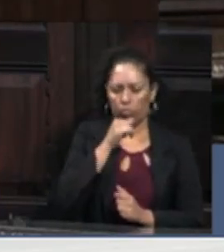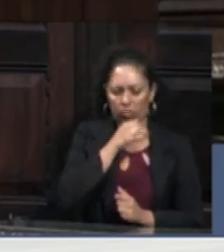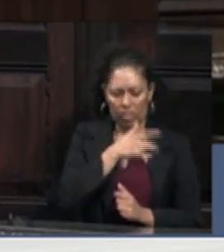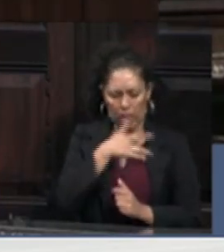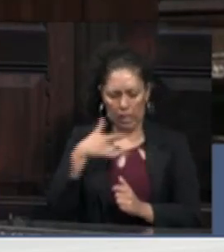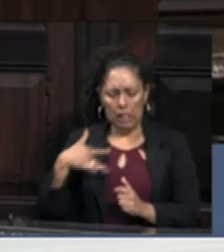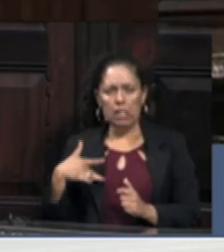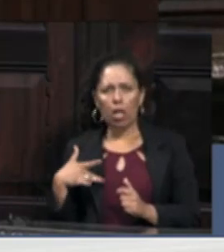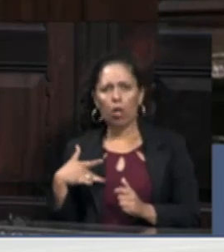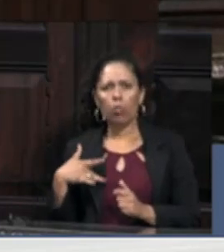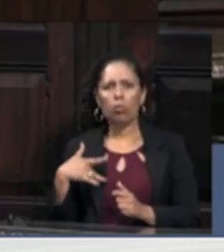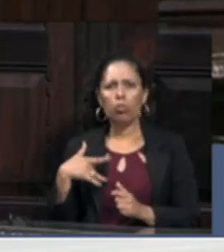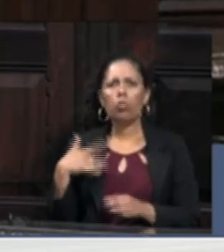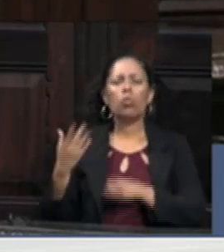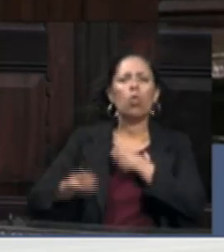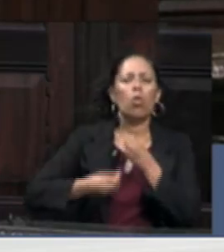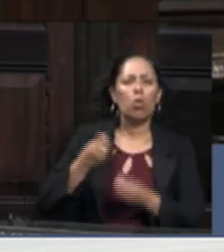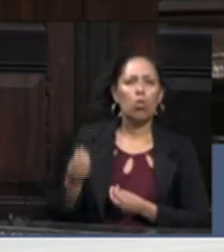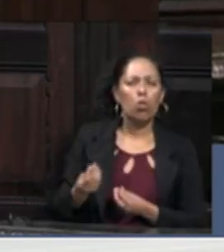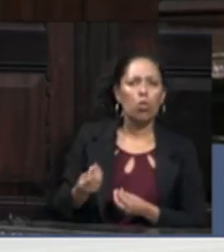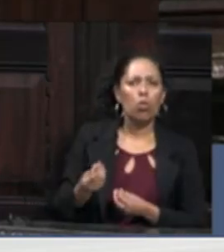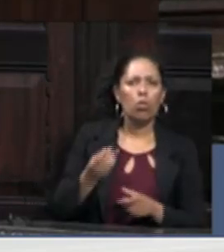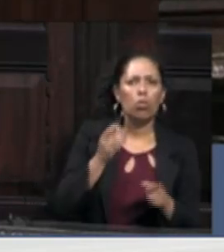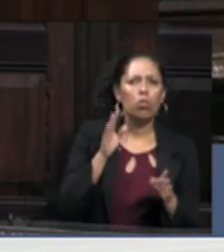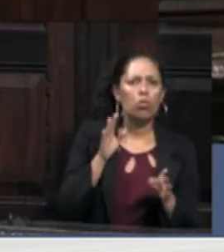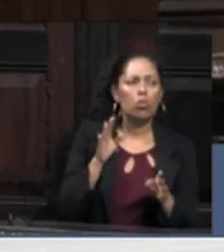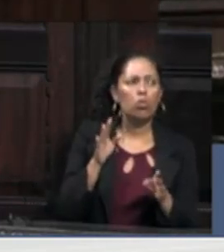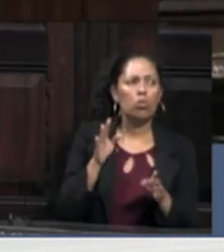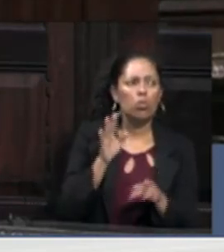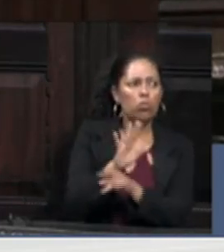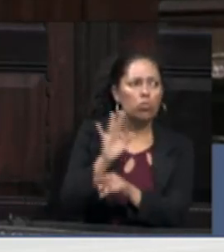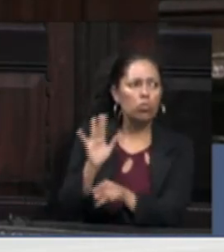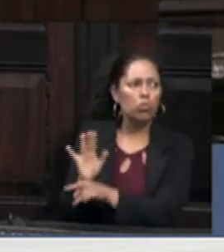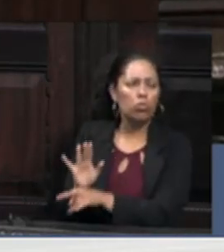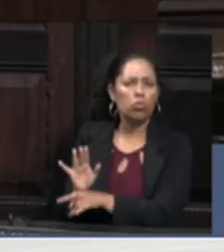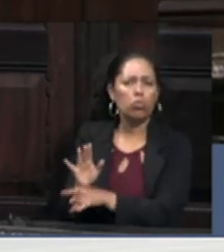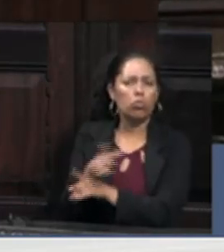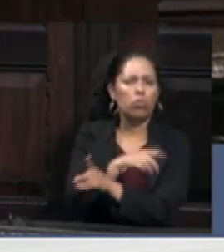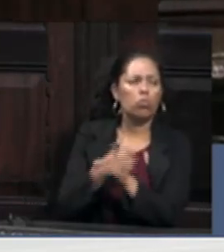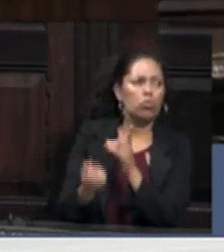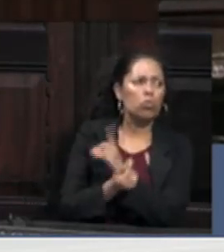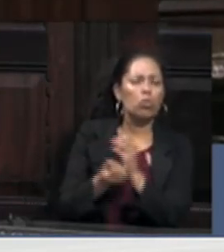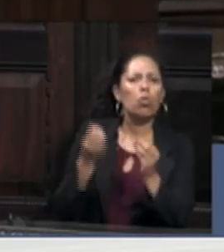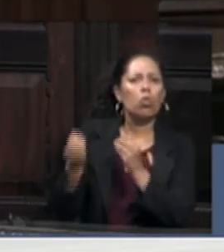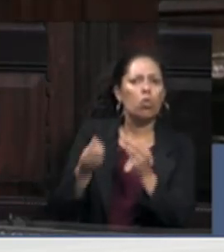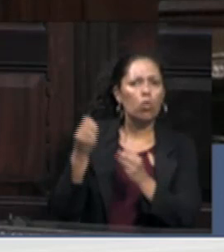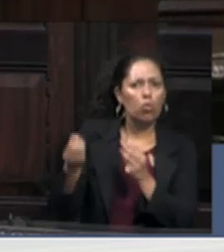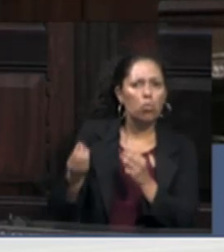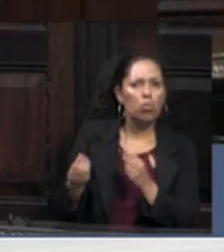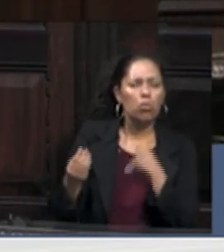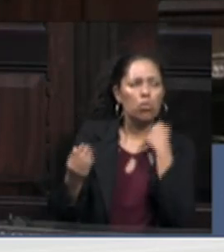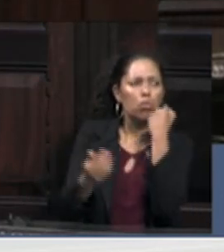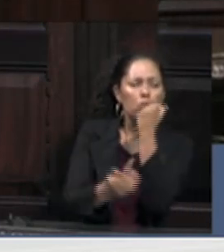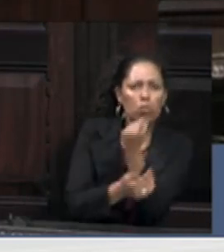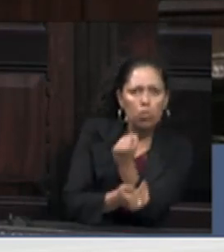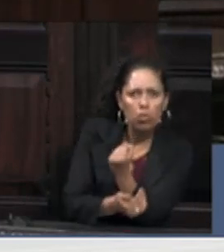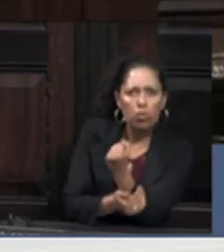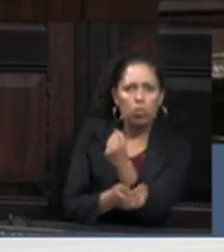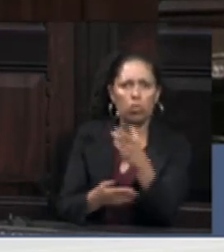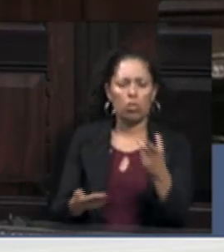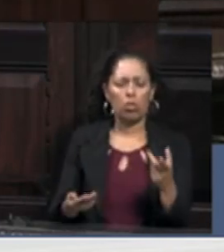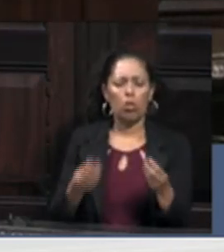nas organizações sociais? Vamos continuar na segurança pública, sem jogar peso em planejamento, em